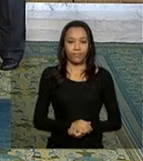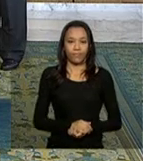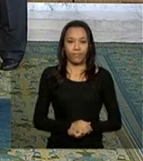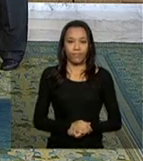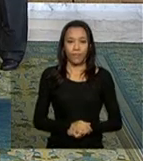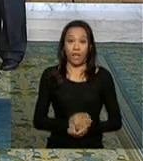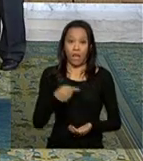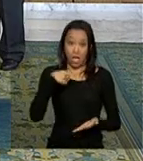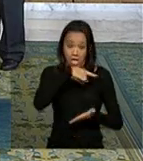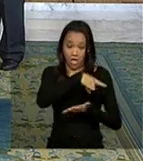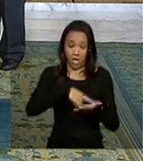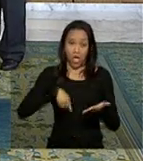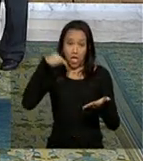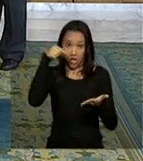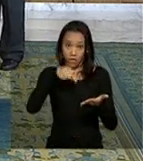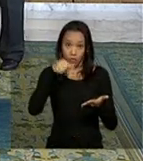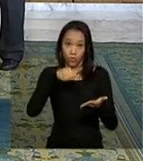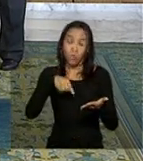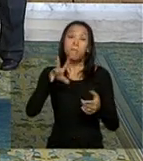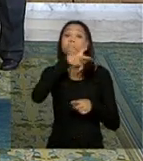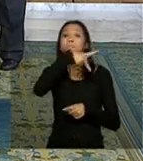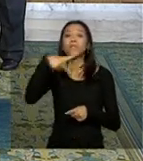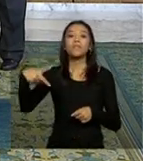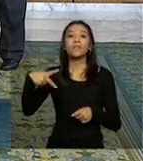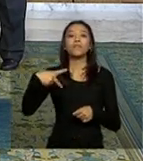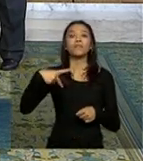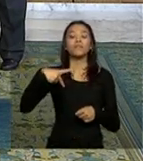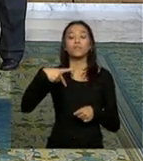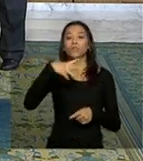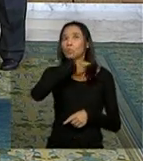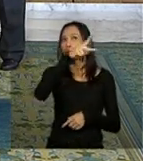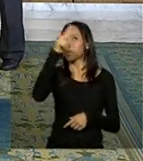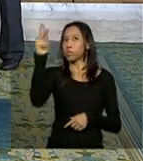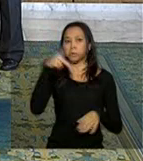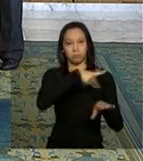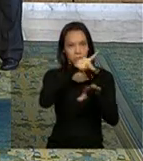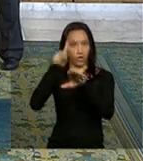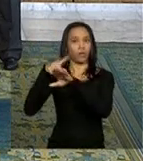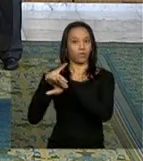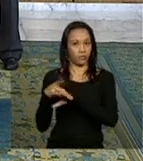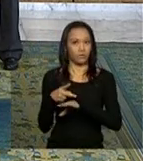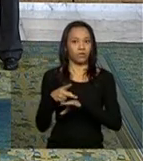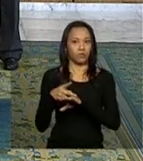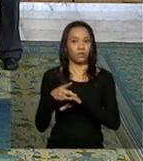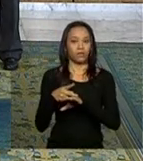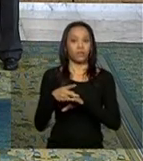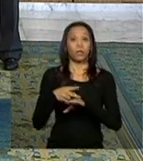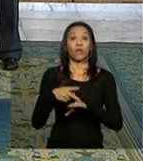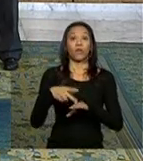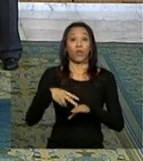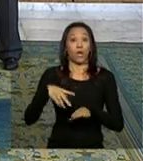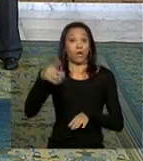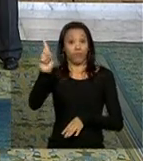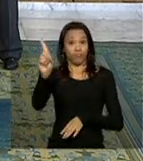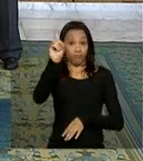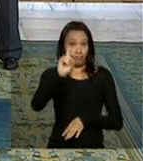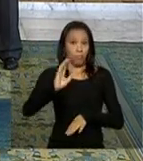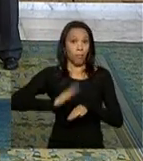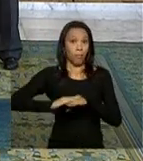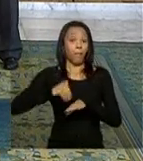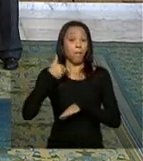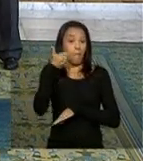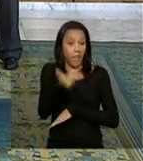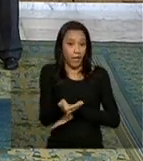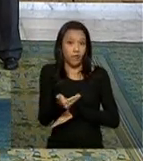Nessa carta, que é enviada pelo chefe de Estado do país de origem, o chefe de Estado, então, pede